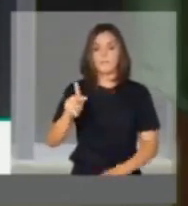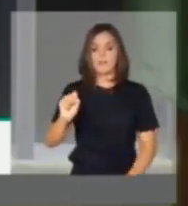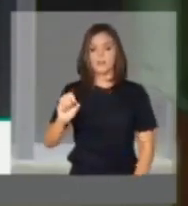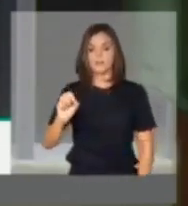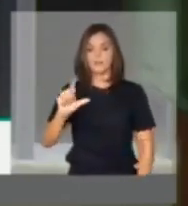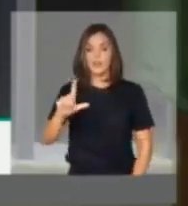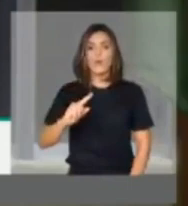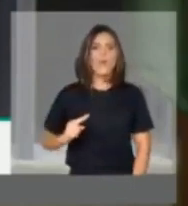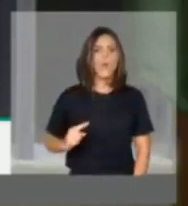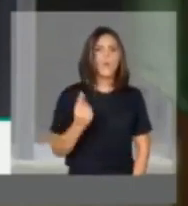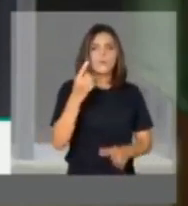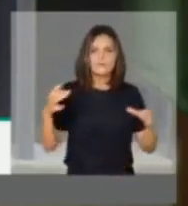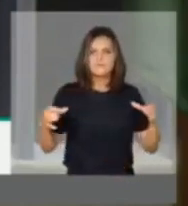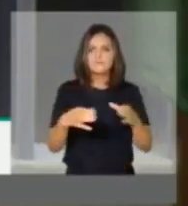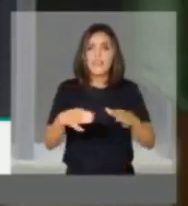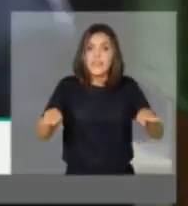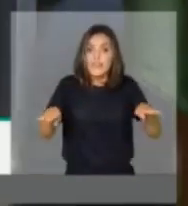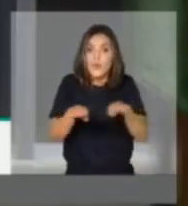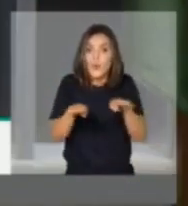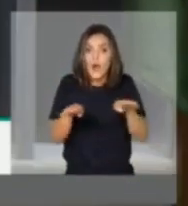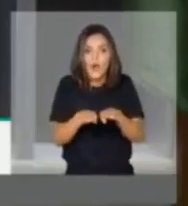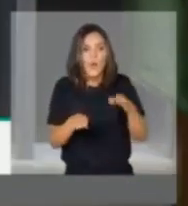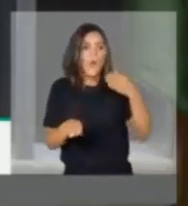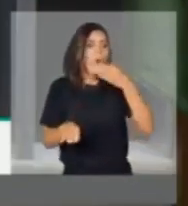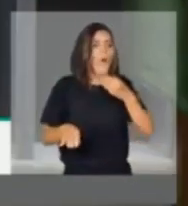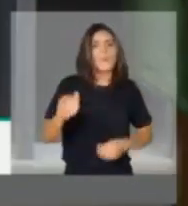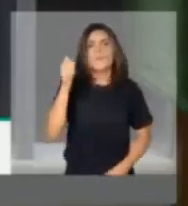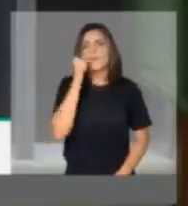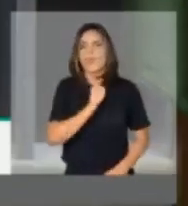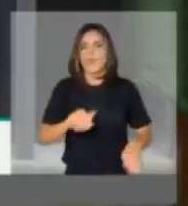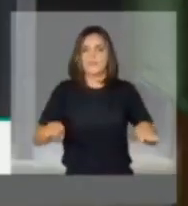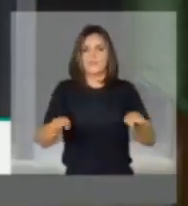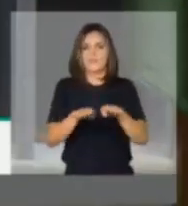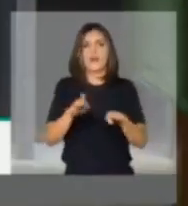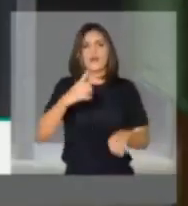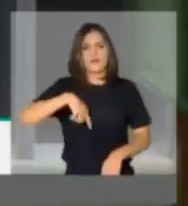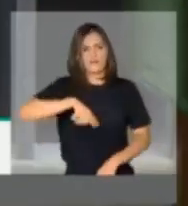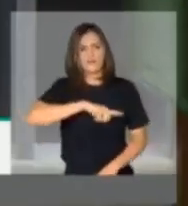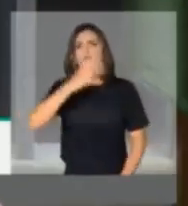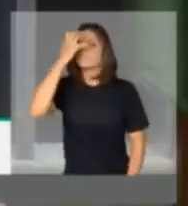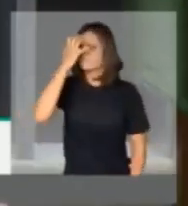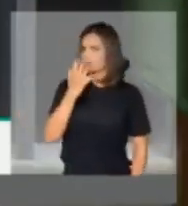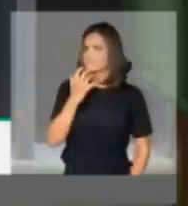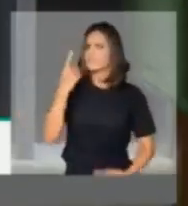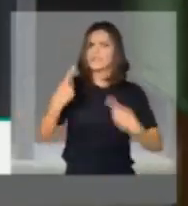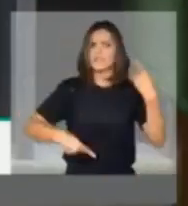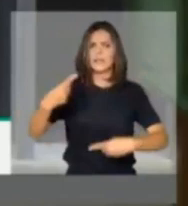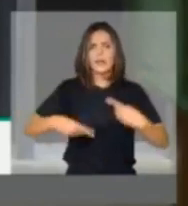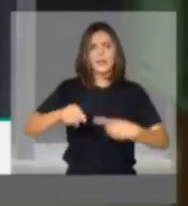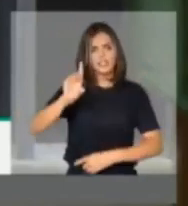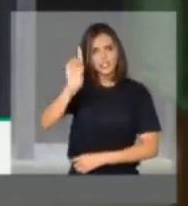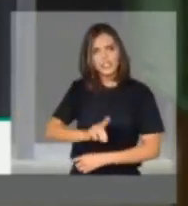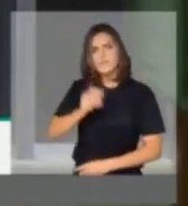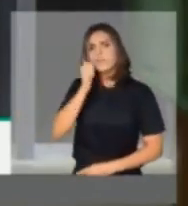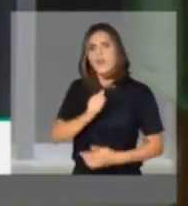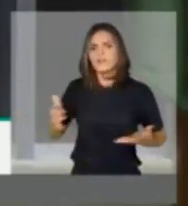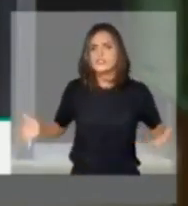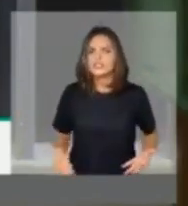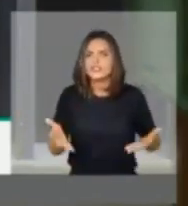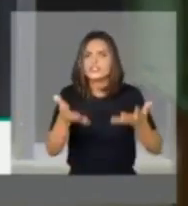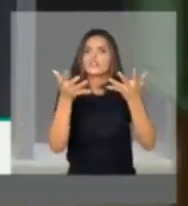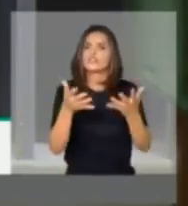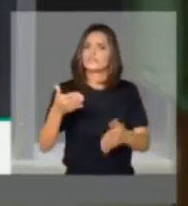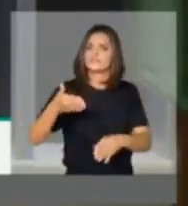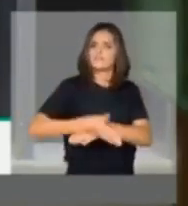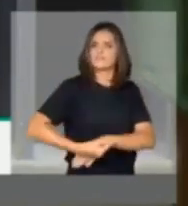Congresso Nacional. Porque nós levamos a sério o debate sobre os direitos das mulheres e estimulamos a participação feminina.